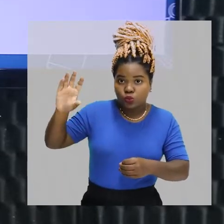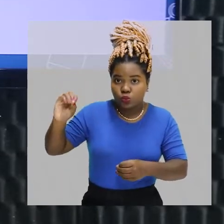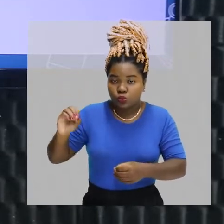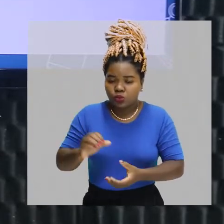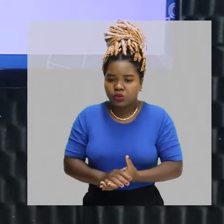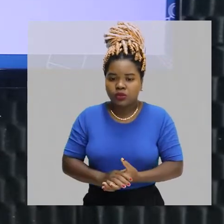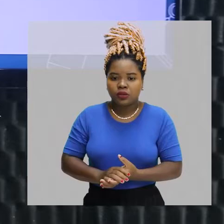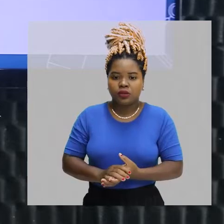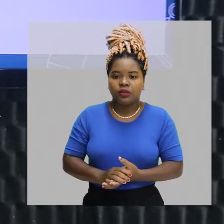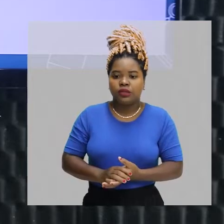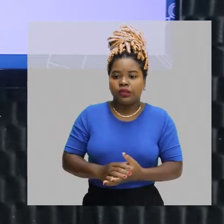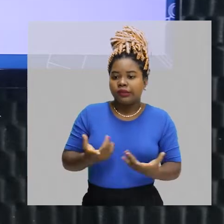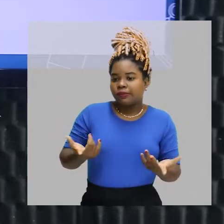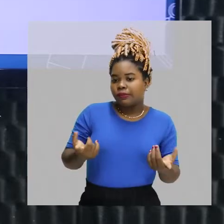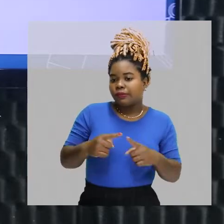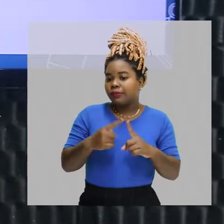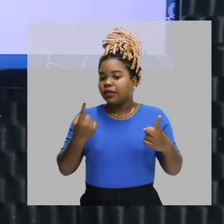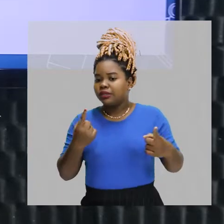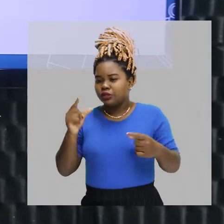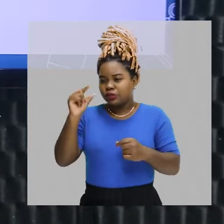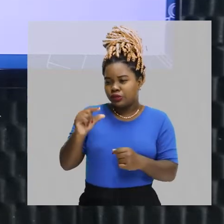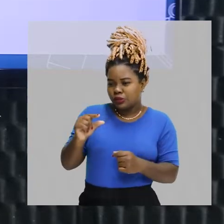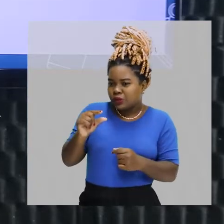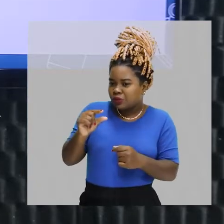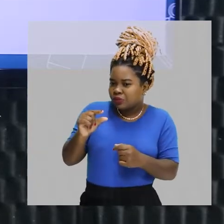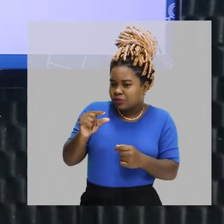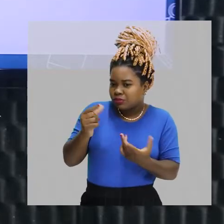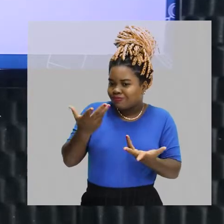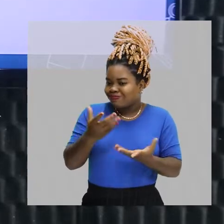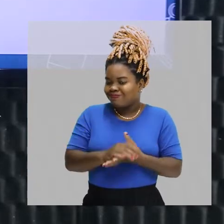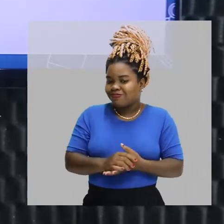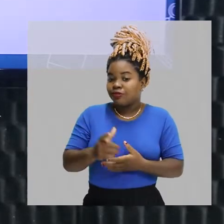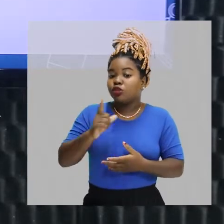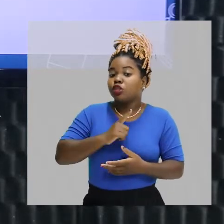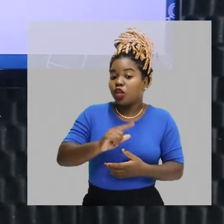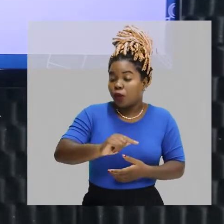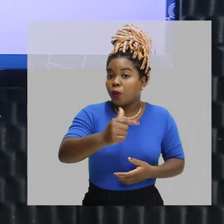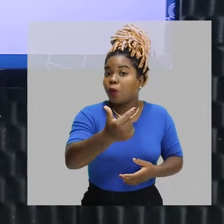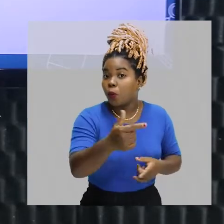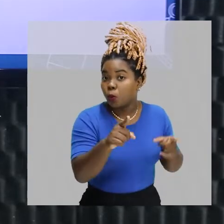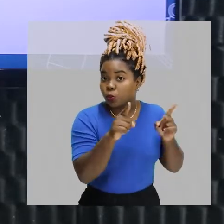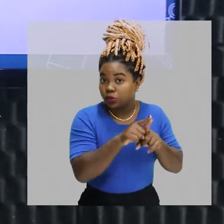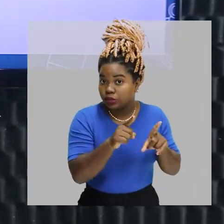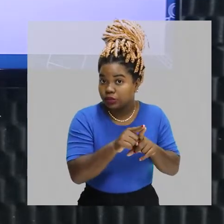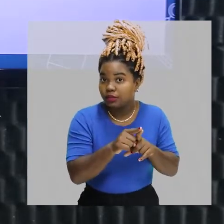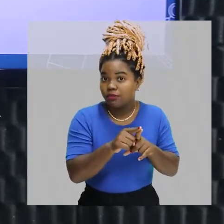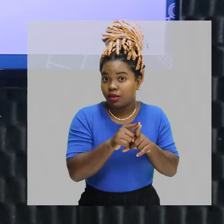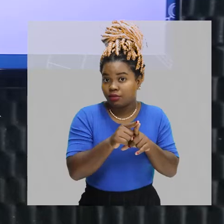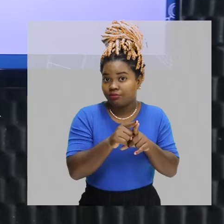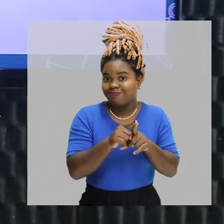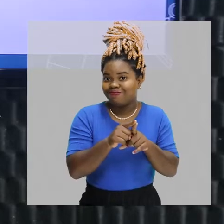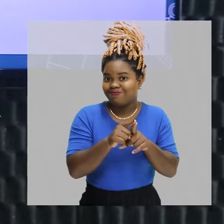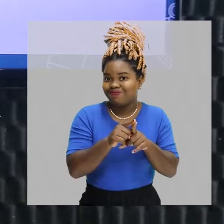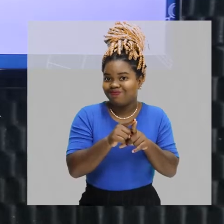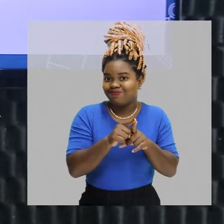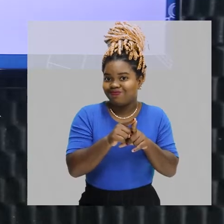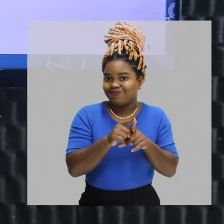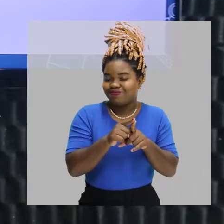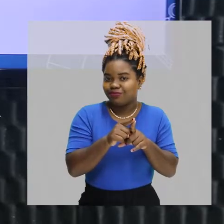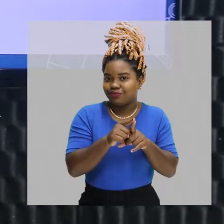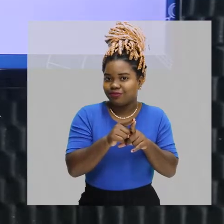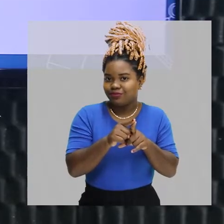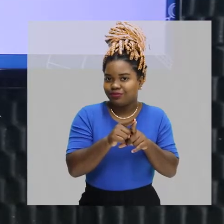elementares, não são partículas menores. Existem partículas menores que compõem essas partículas que são